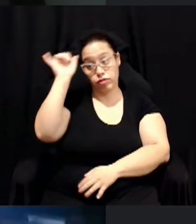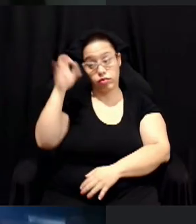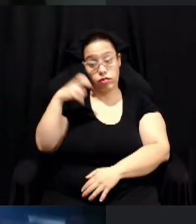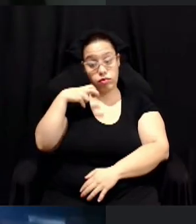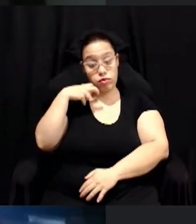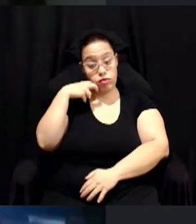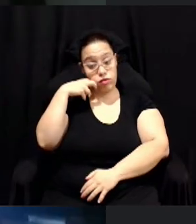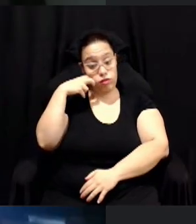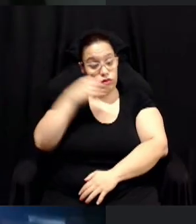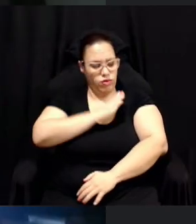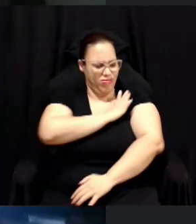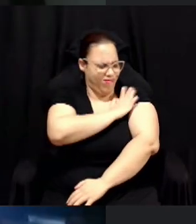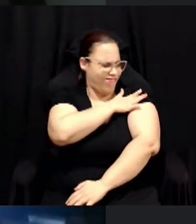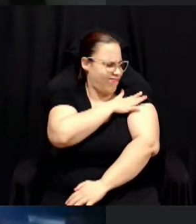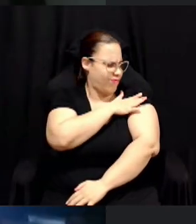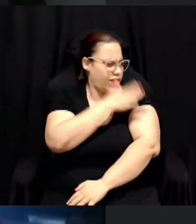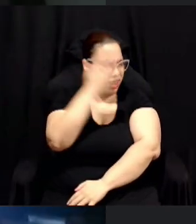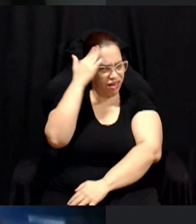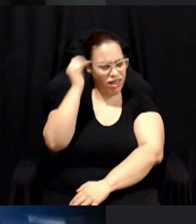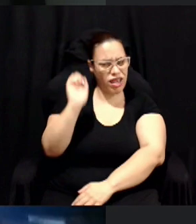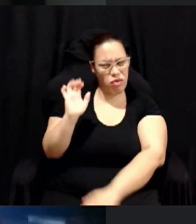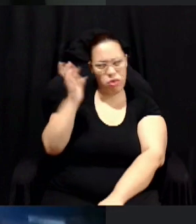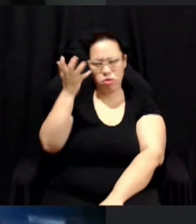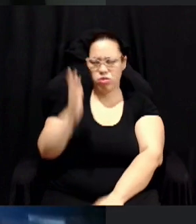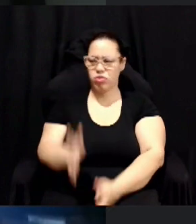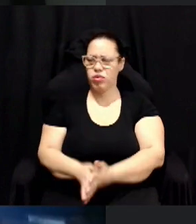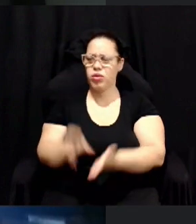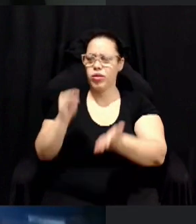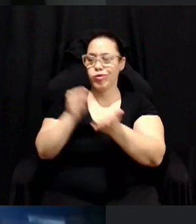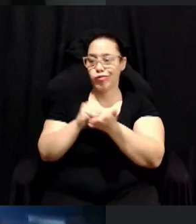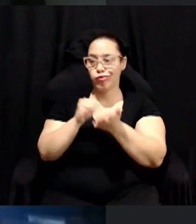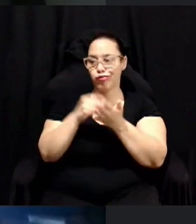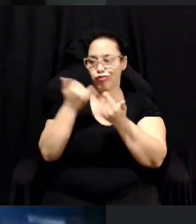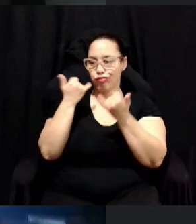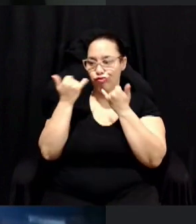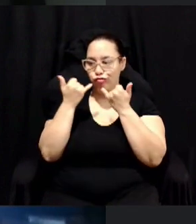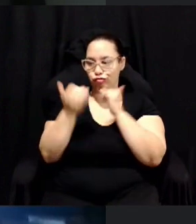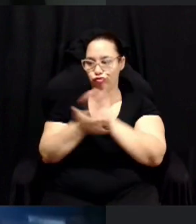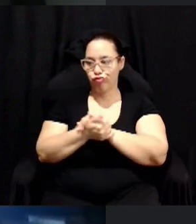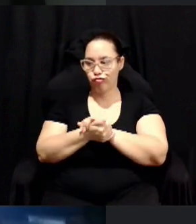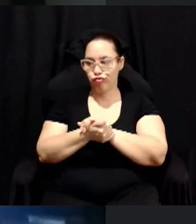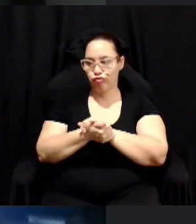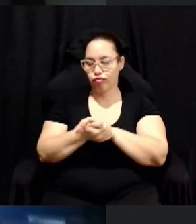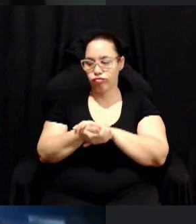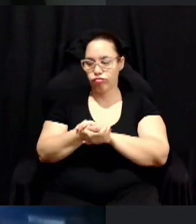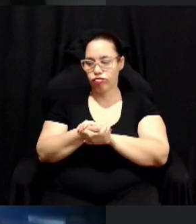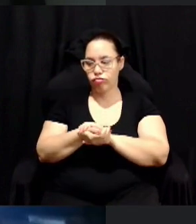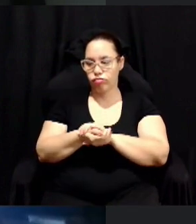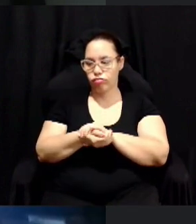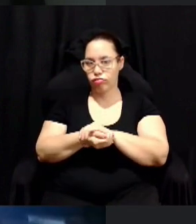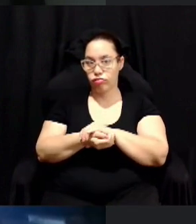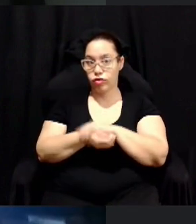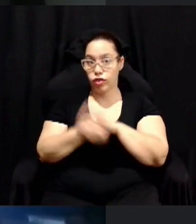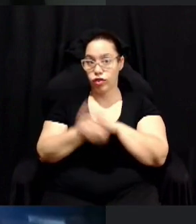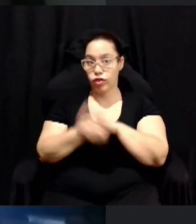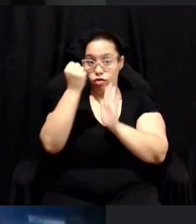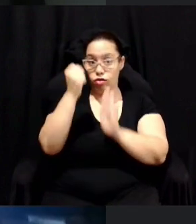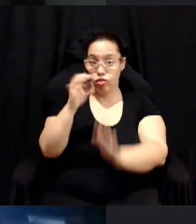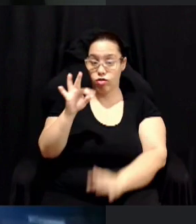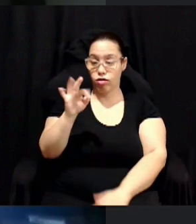discriminação, que a gente sabe que acontece, né, por falta de informação. E o símbolo tulipa vermelha